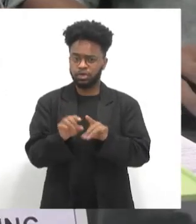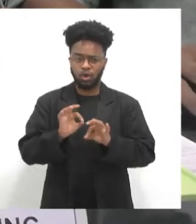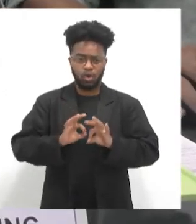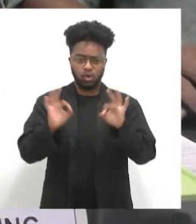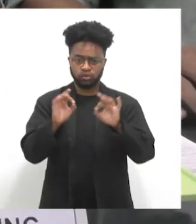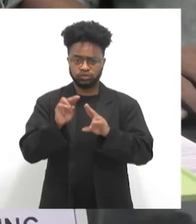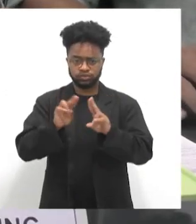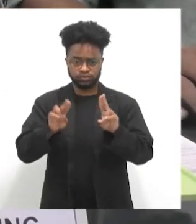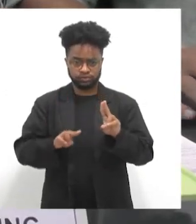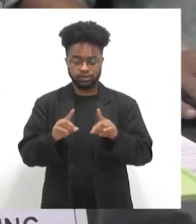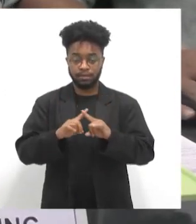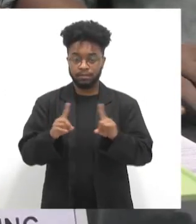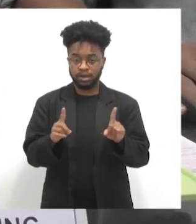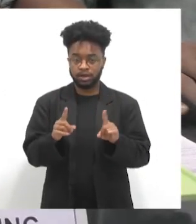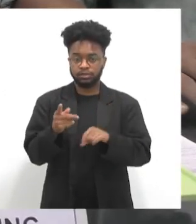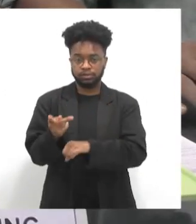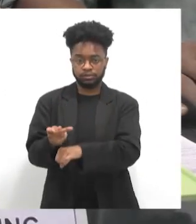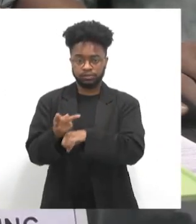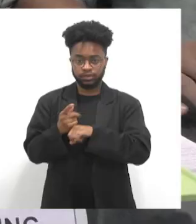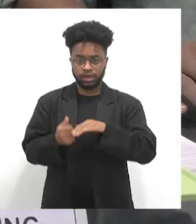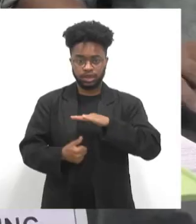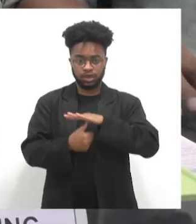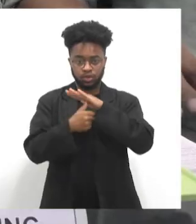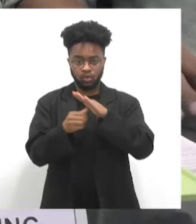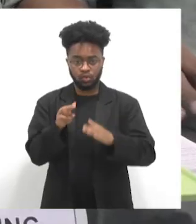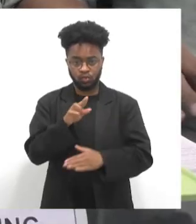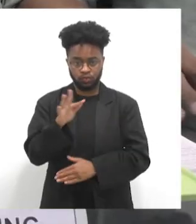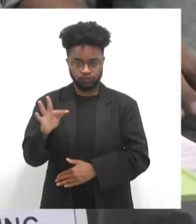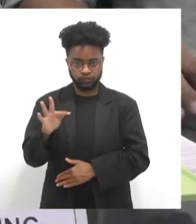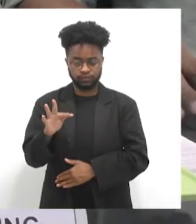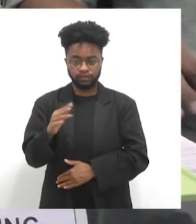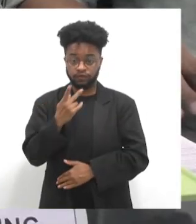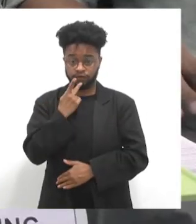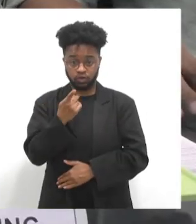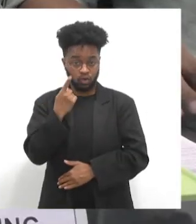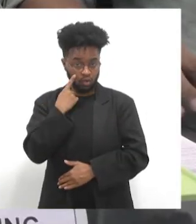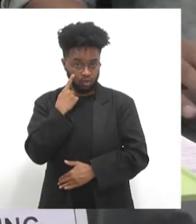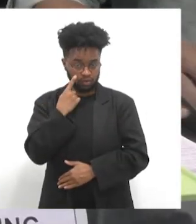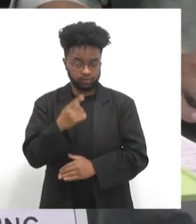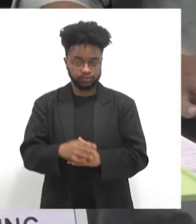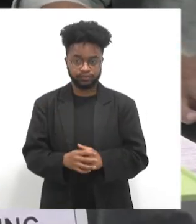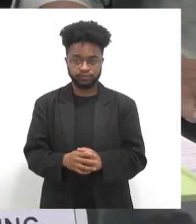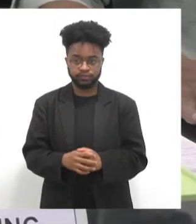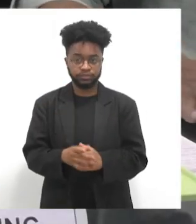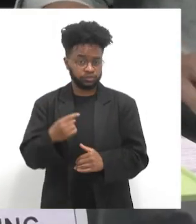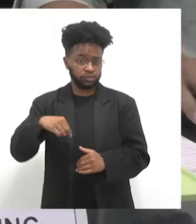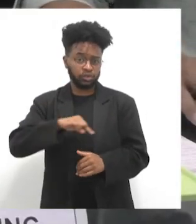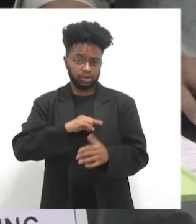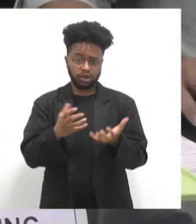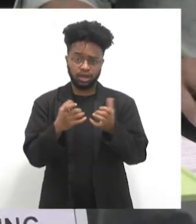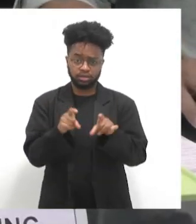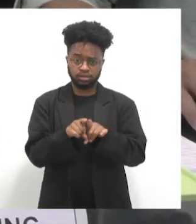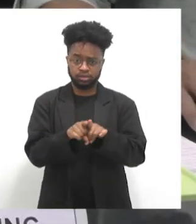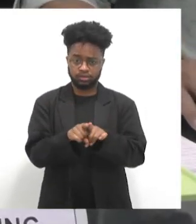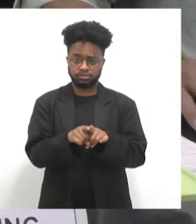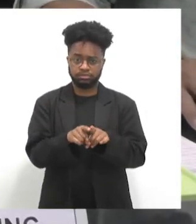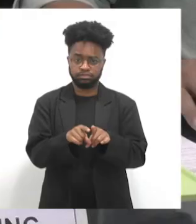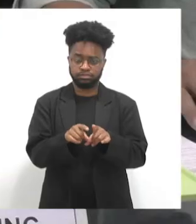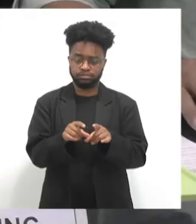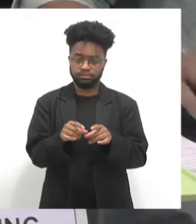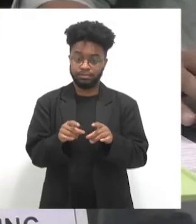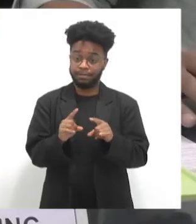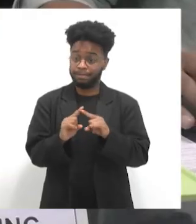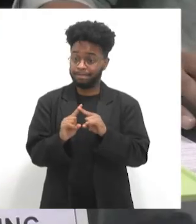UFRJ. Aí me procurou o reitor da UF e falou, olha, a gente também quer a mesma coisa. Bom, mas só